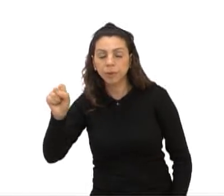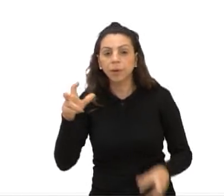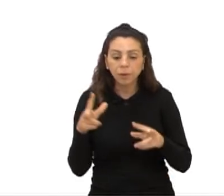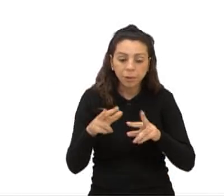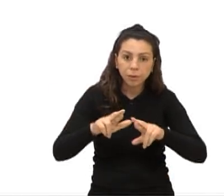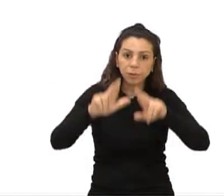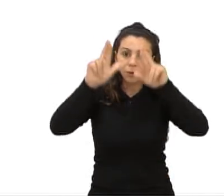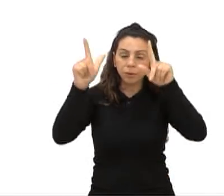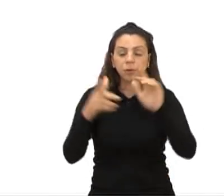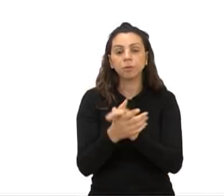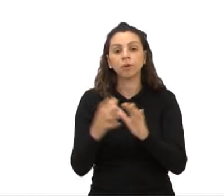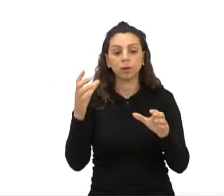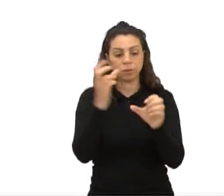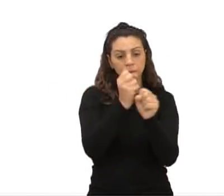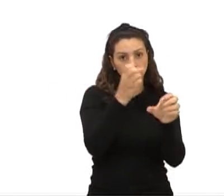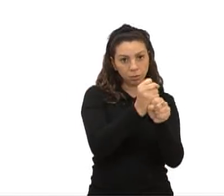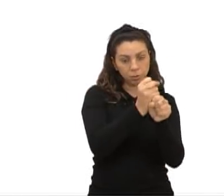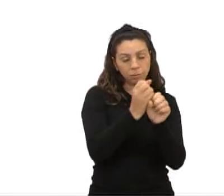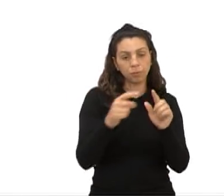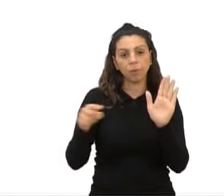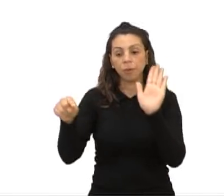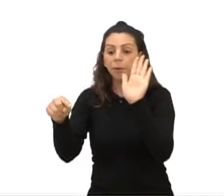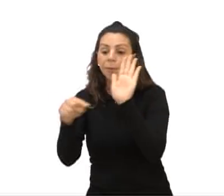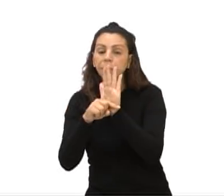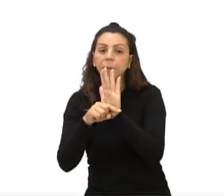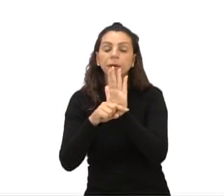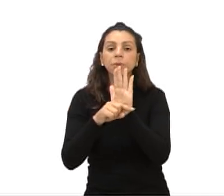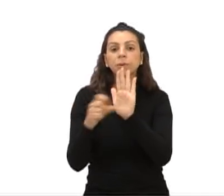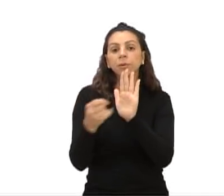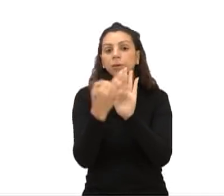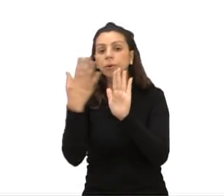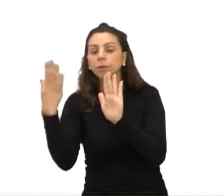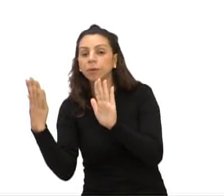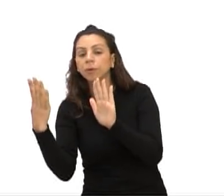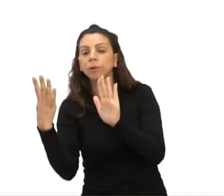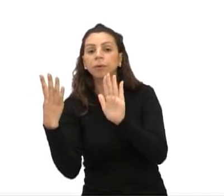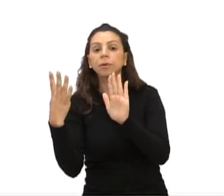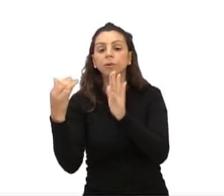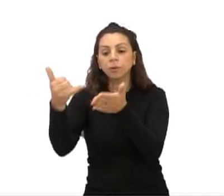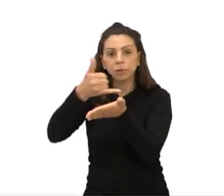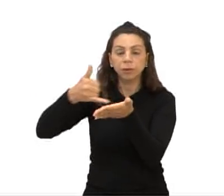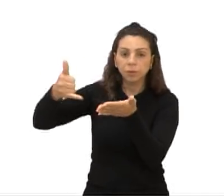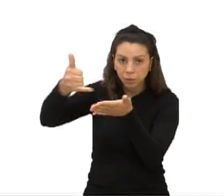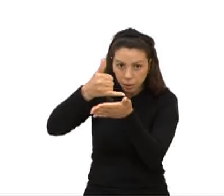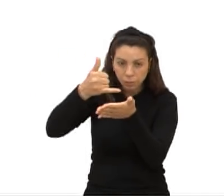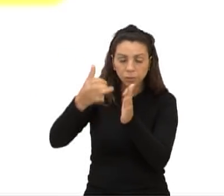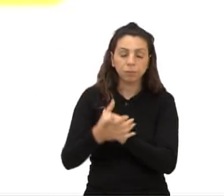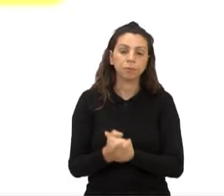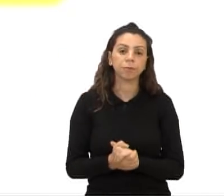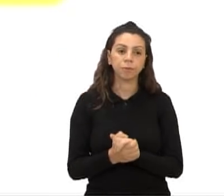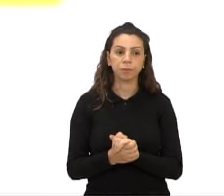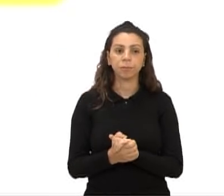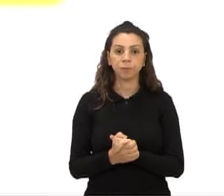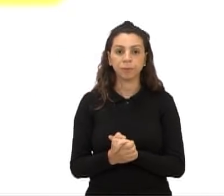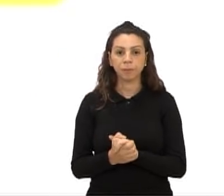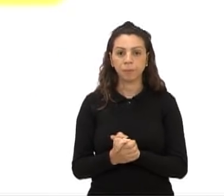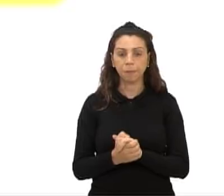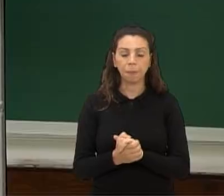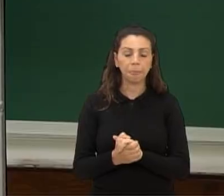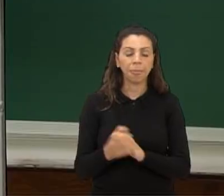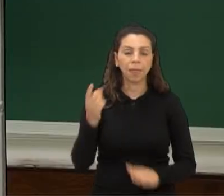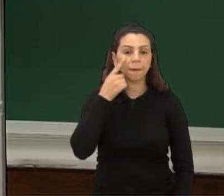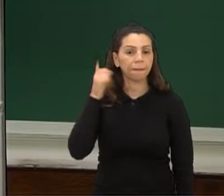Antigamente falava vaso, vale meio quilo, ok? Então, a massa, a professora até colocou a dica aqui, a